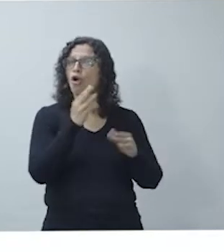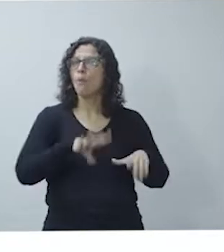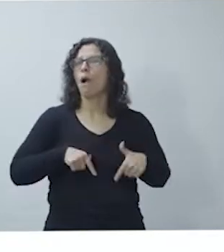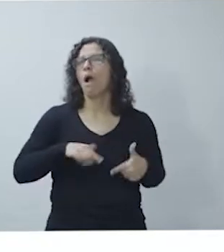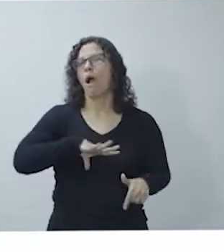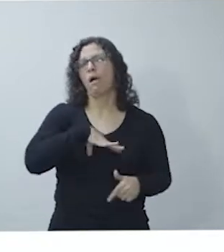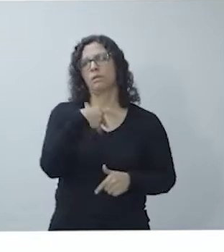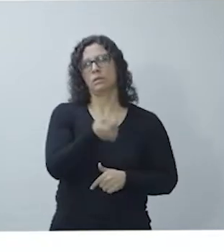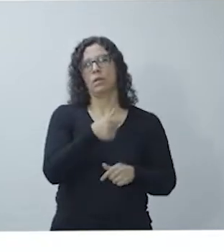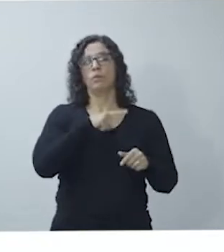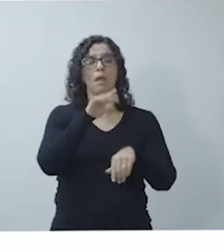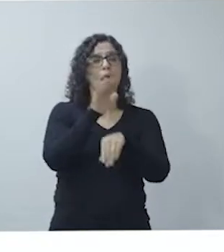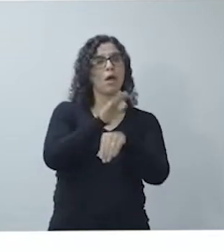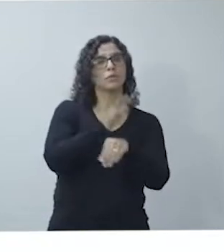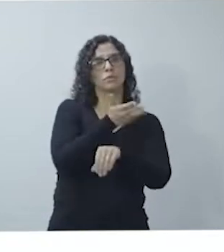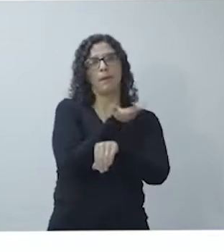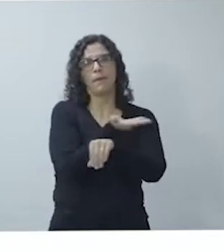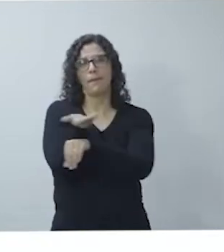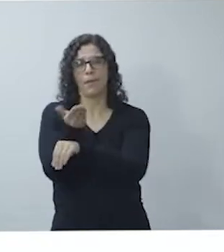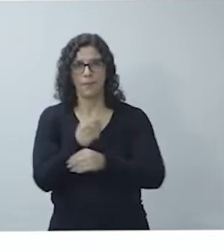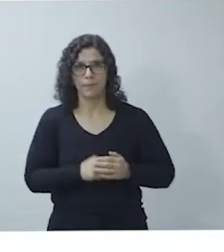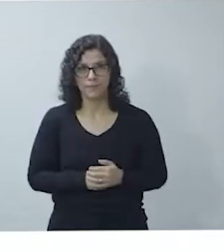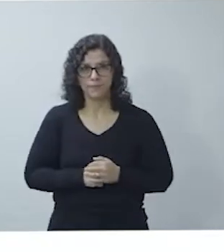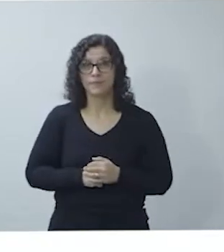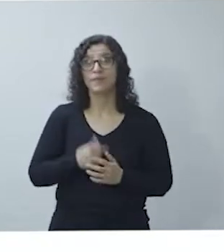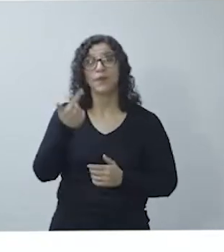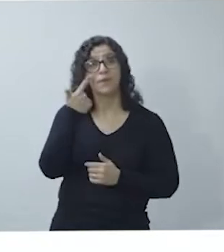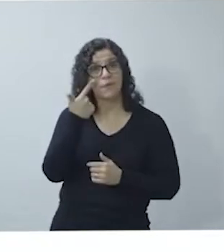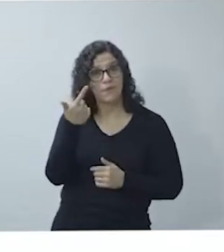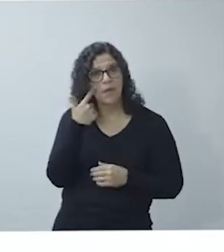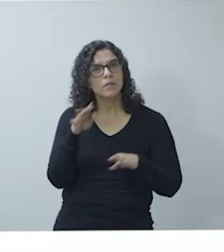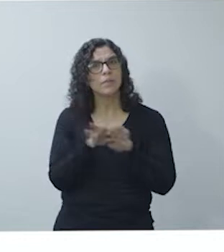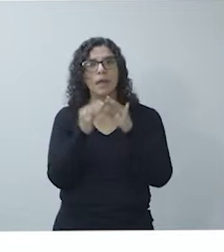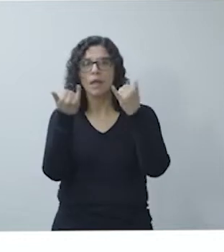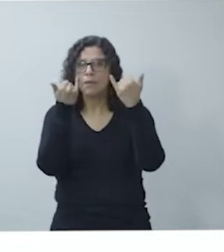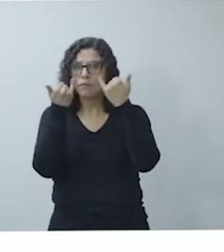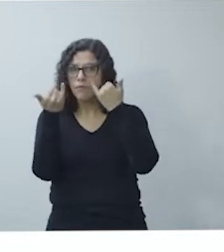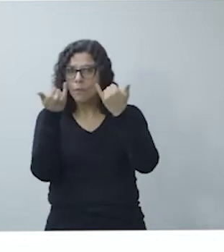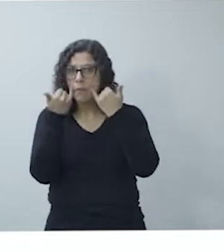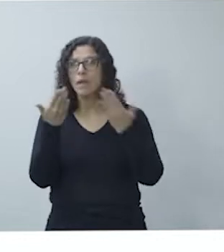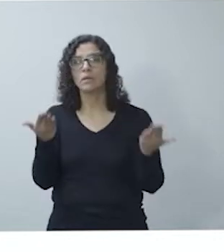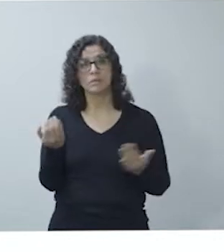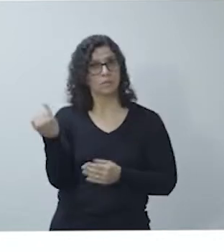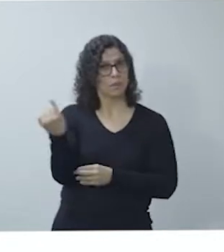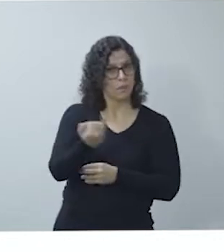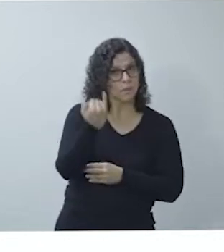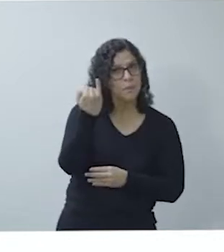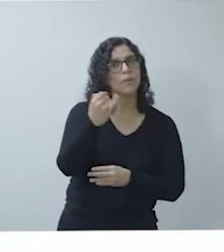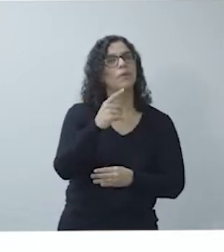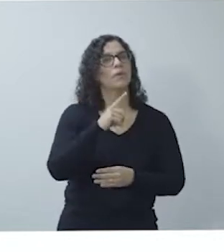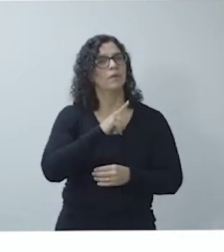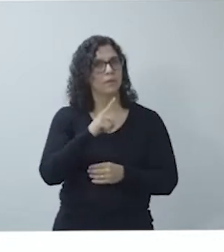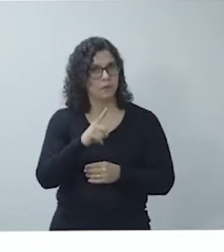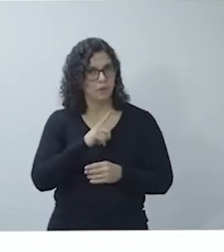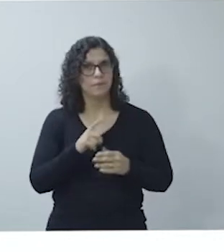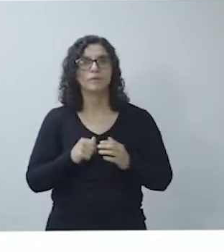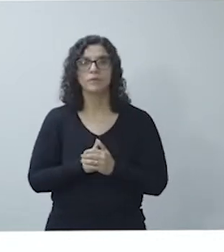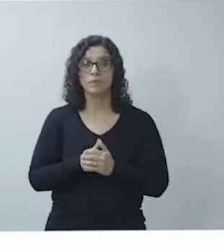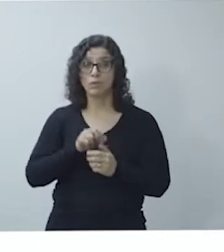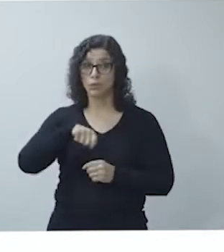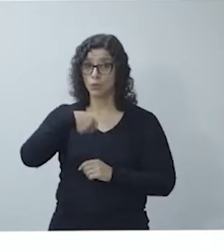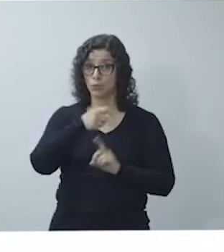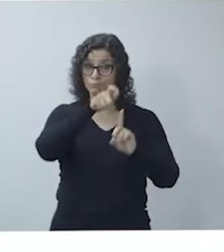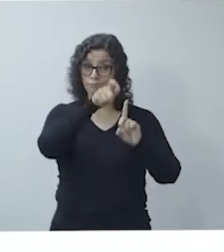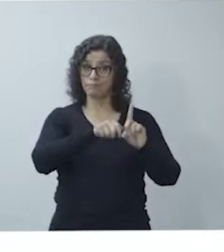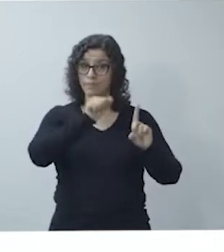sua caridade. Olha, outras informações importantes que nós temos a